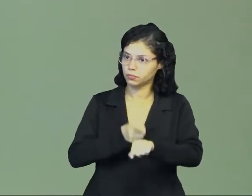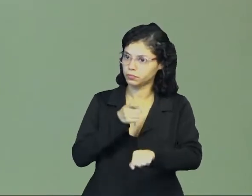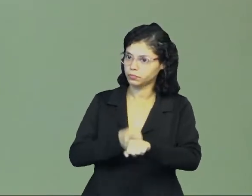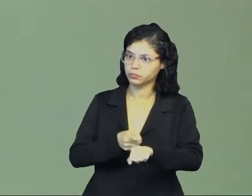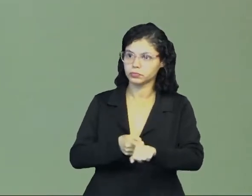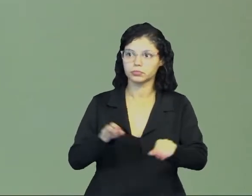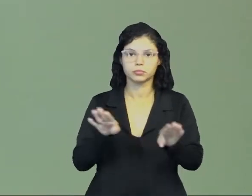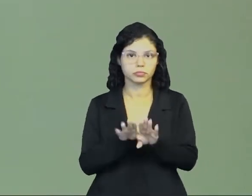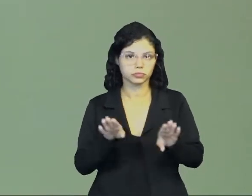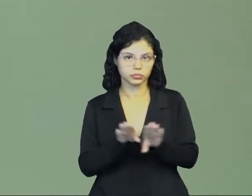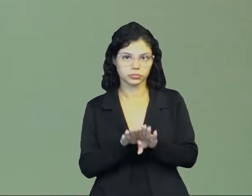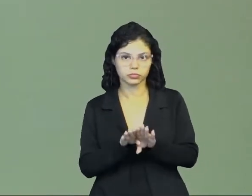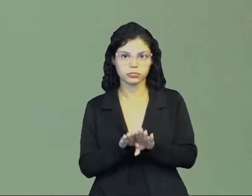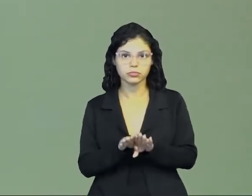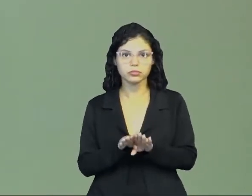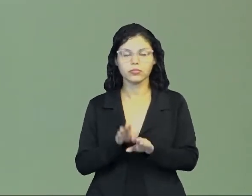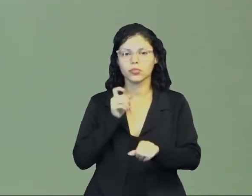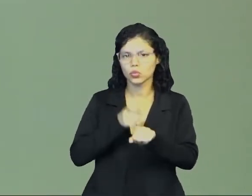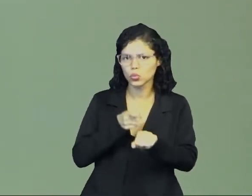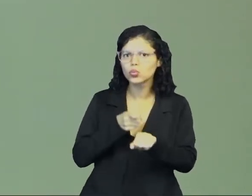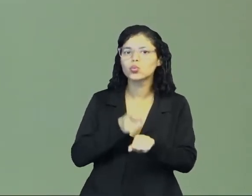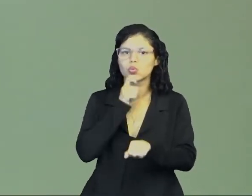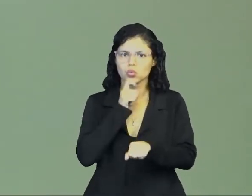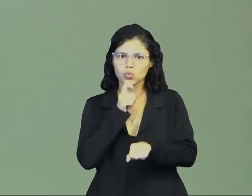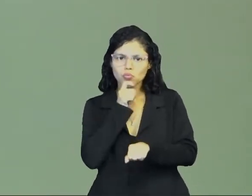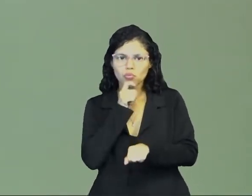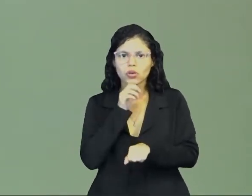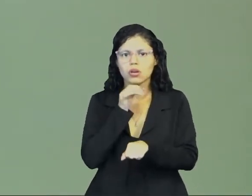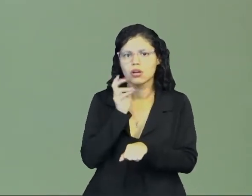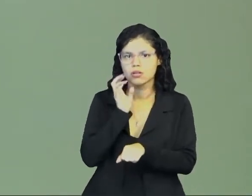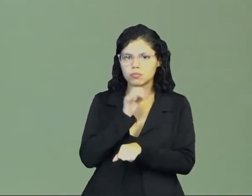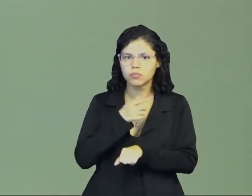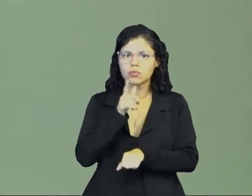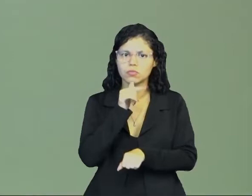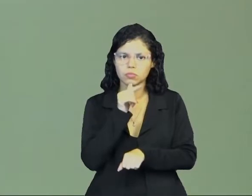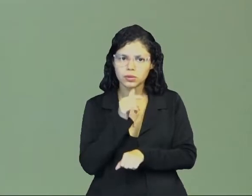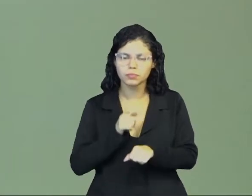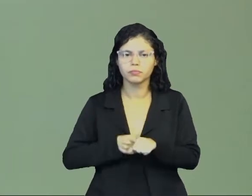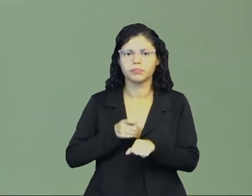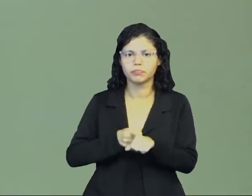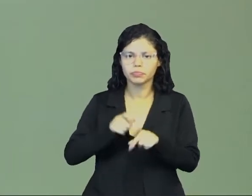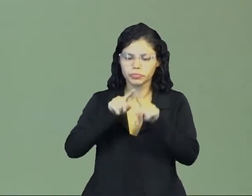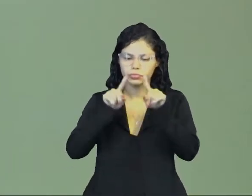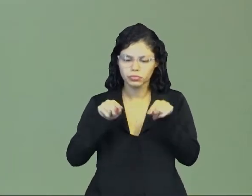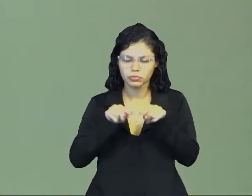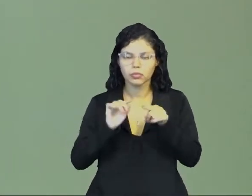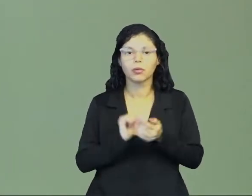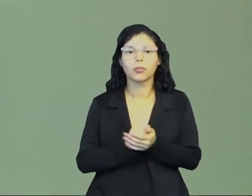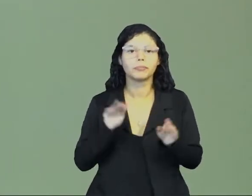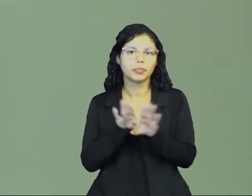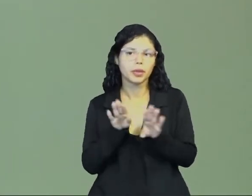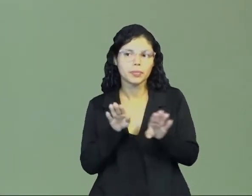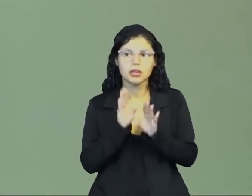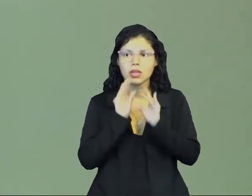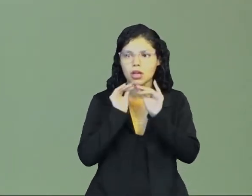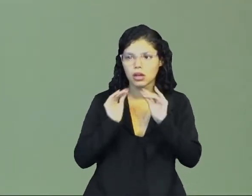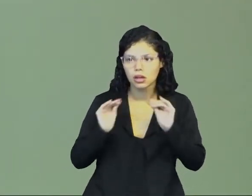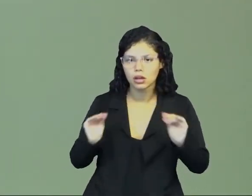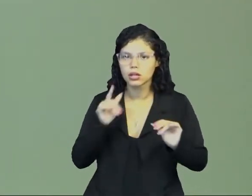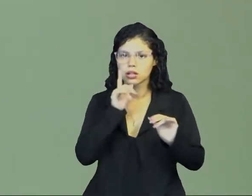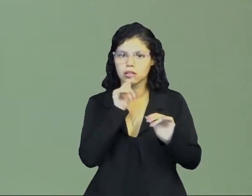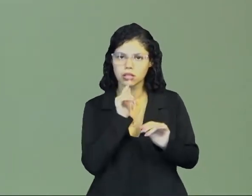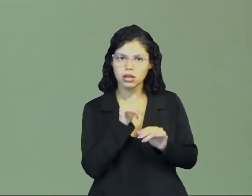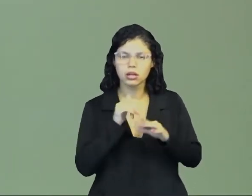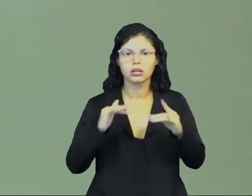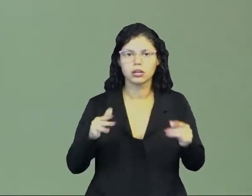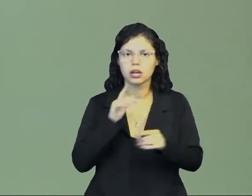é a forma que a água ela está mais solidificada, ou seja, mais dura, por exemplo, o formato de gelo. Nós temos a água líquida, que podemos encontrar em